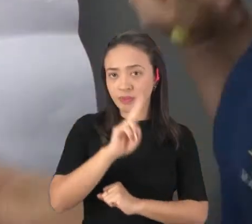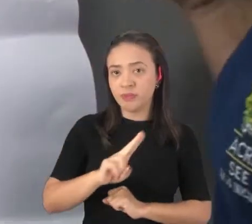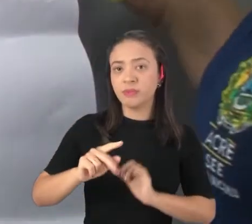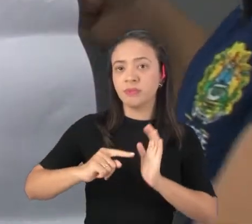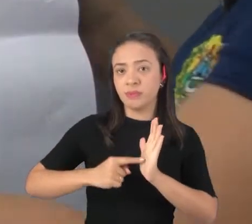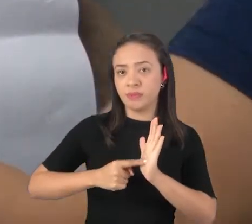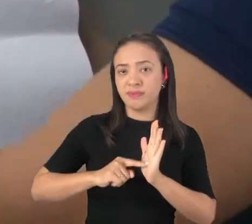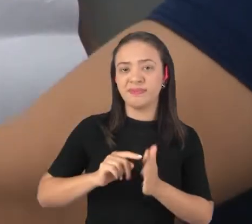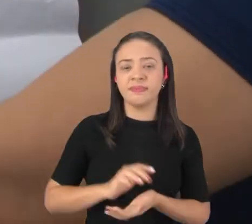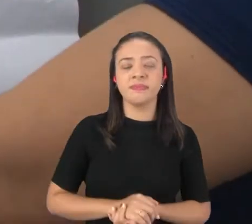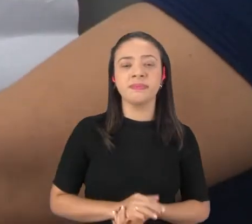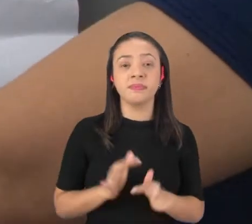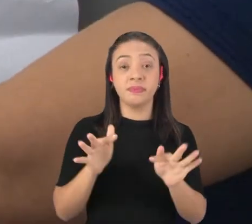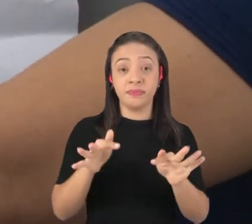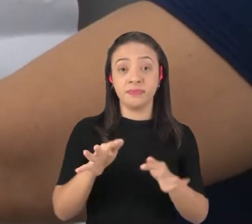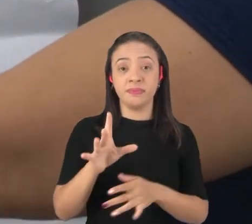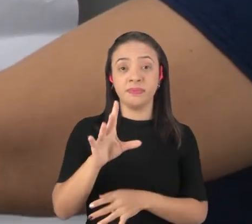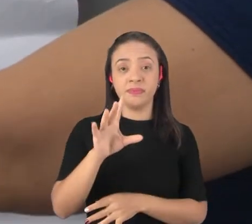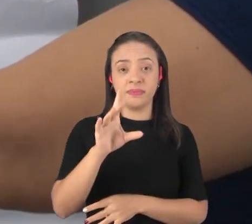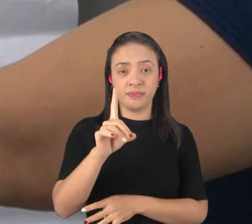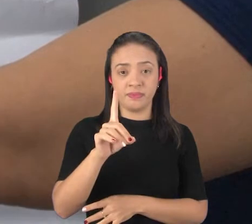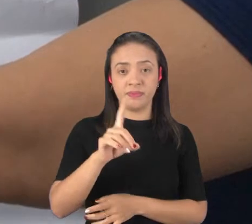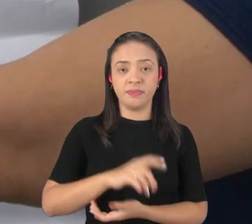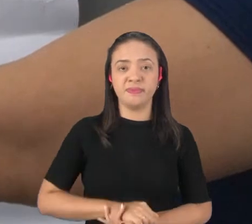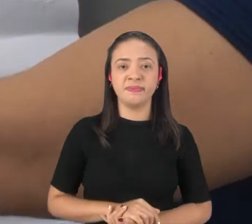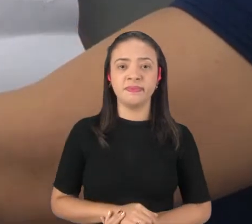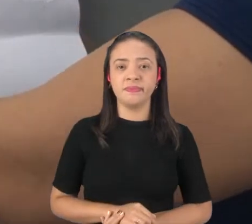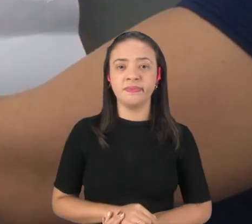ok? Uma letra D. Ó.